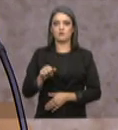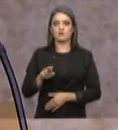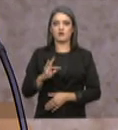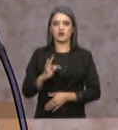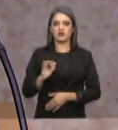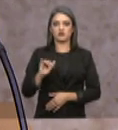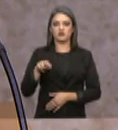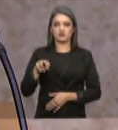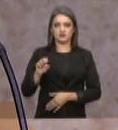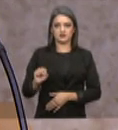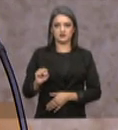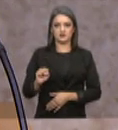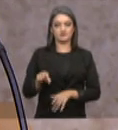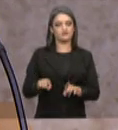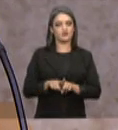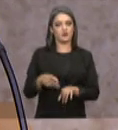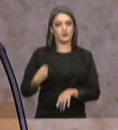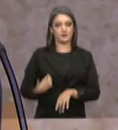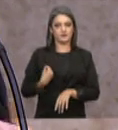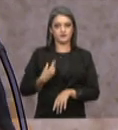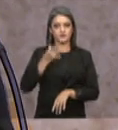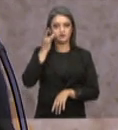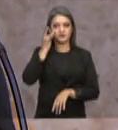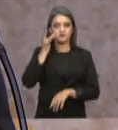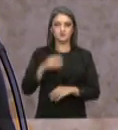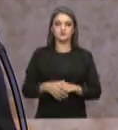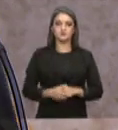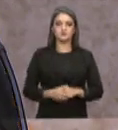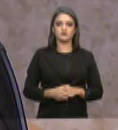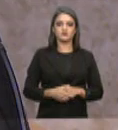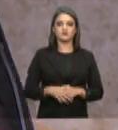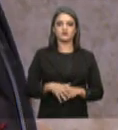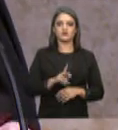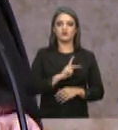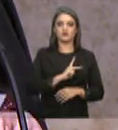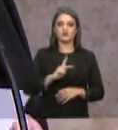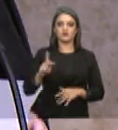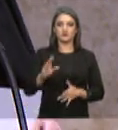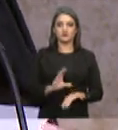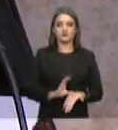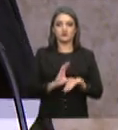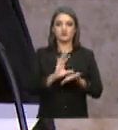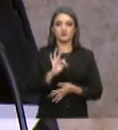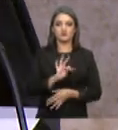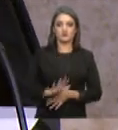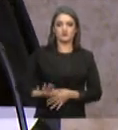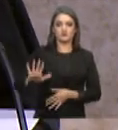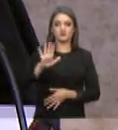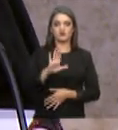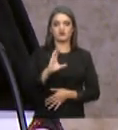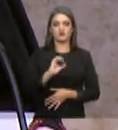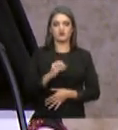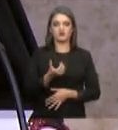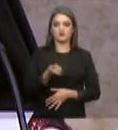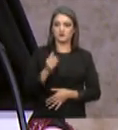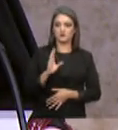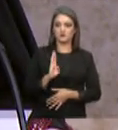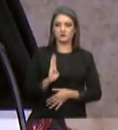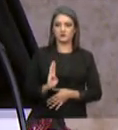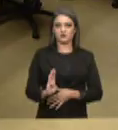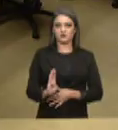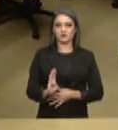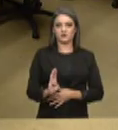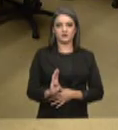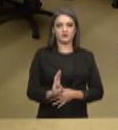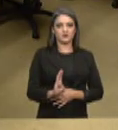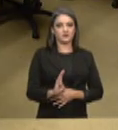aqui presente Presidente do Conselho Federal da Ordem dos Advogados do Brasil Dr